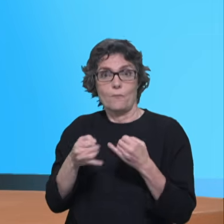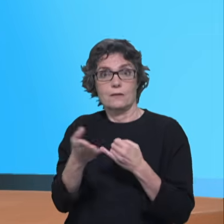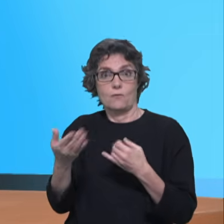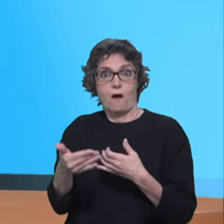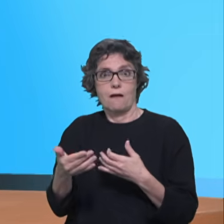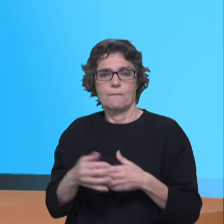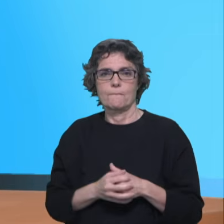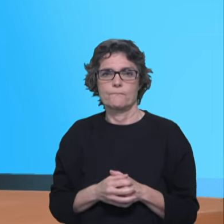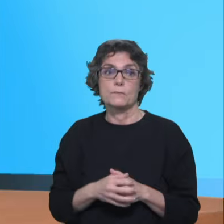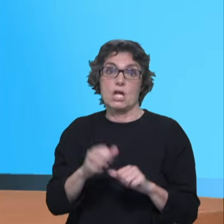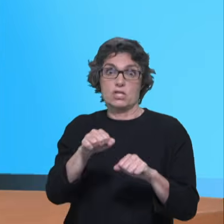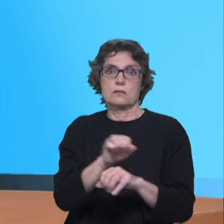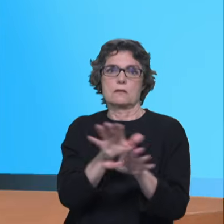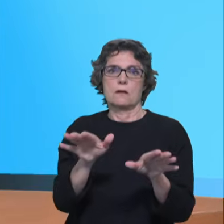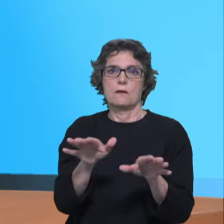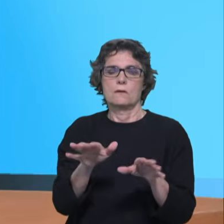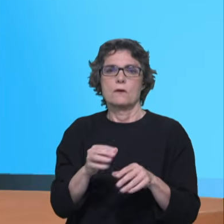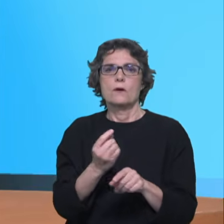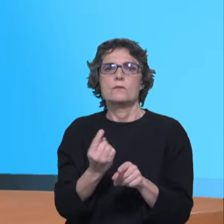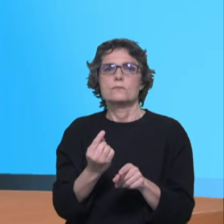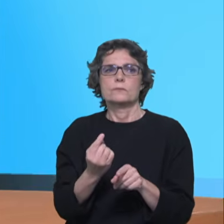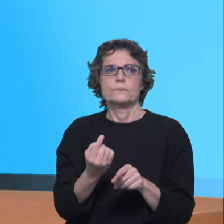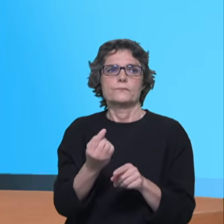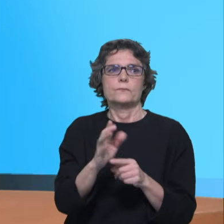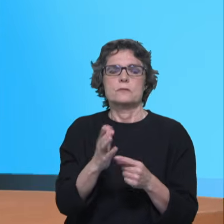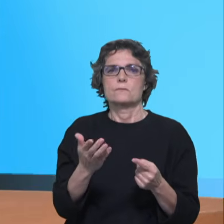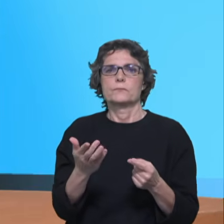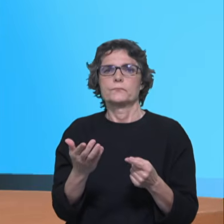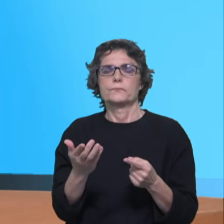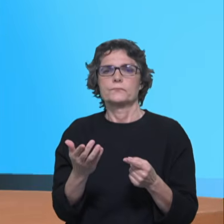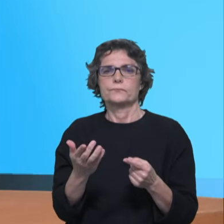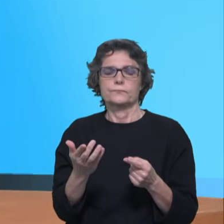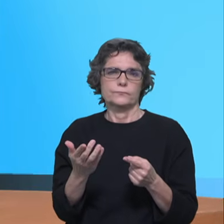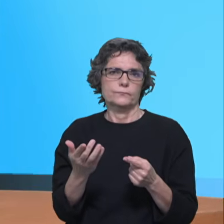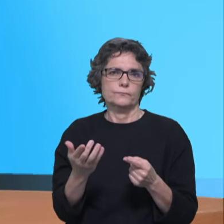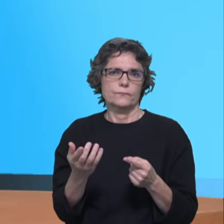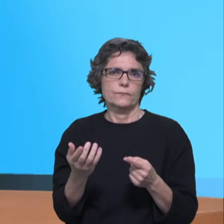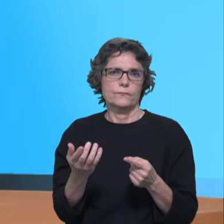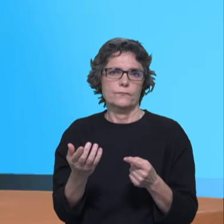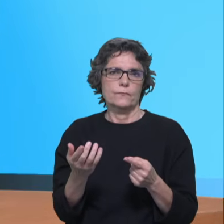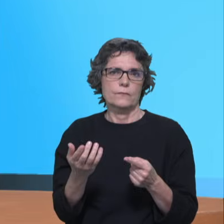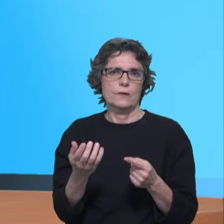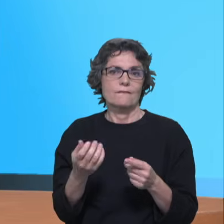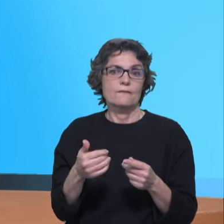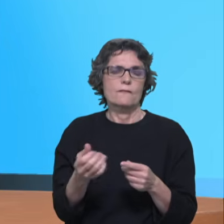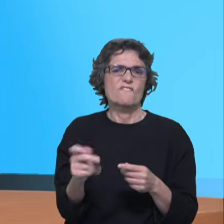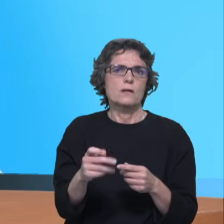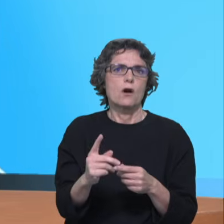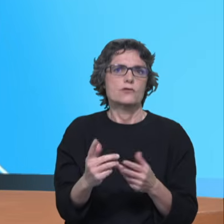porque a dada altura o que se pode ter é o